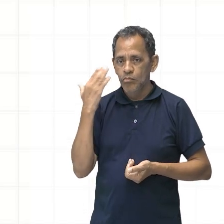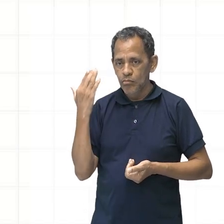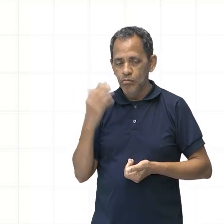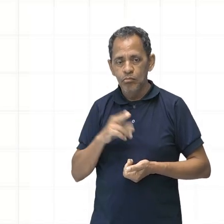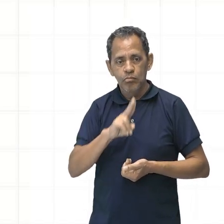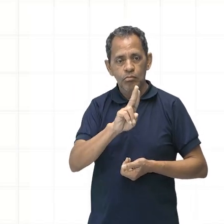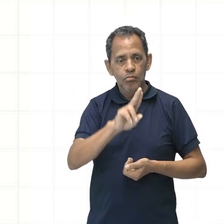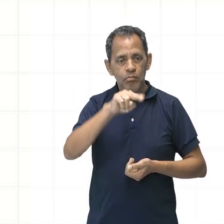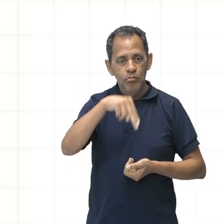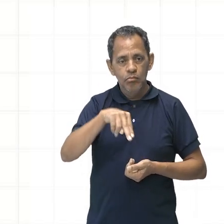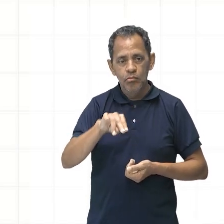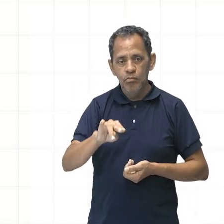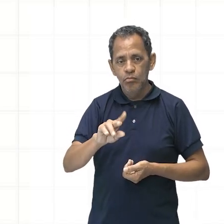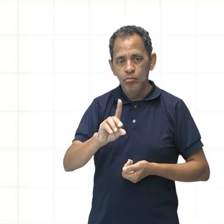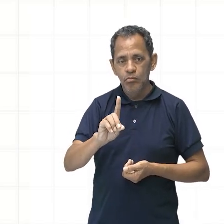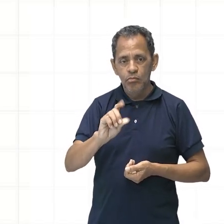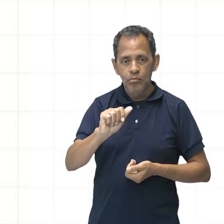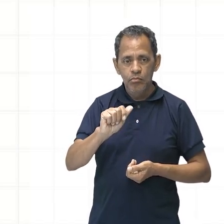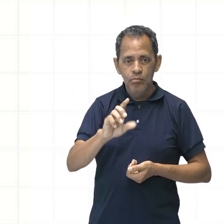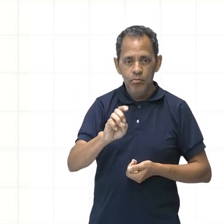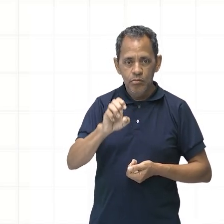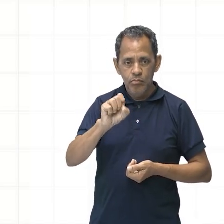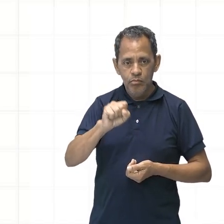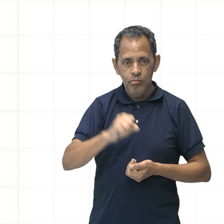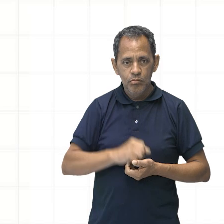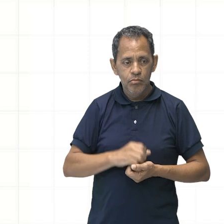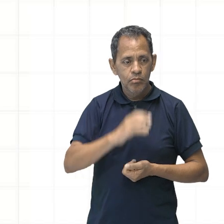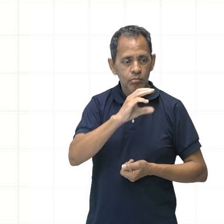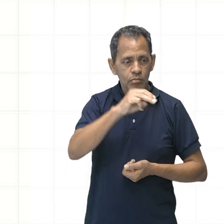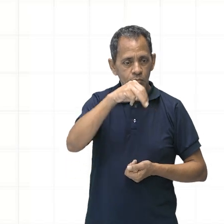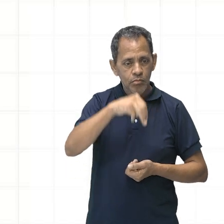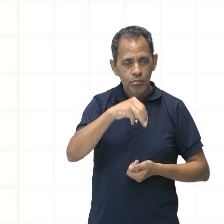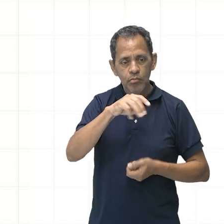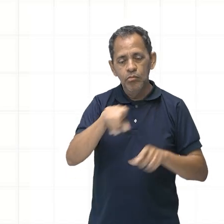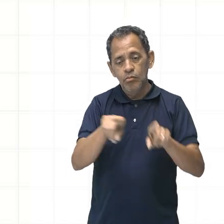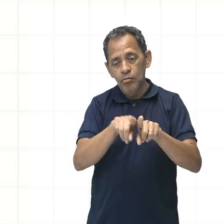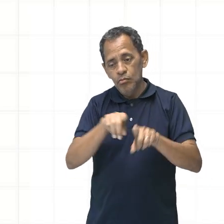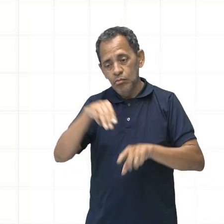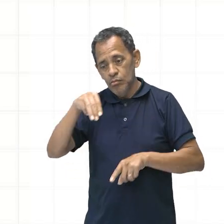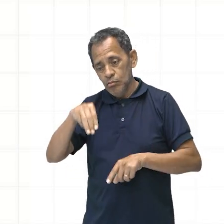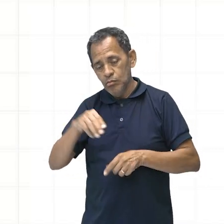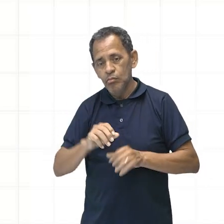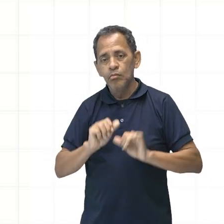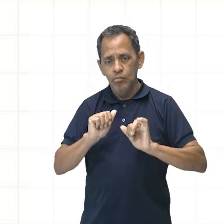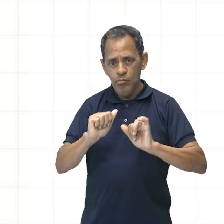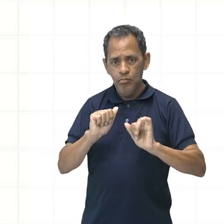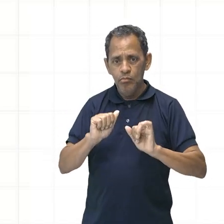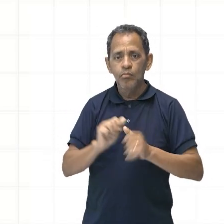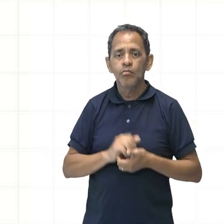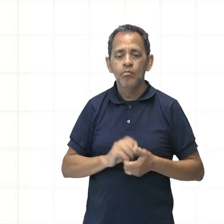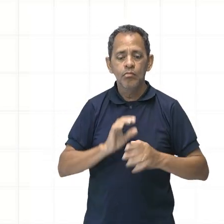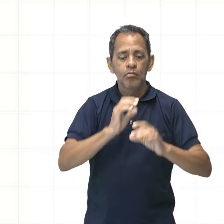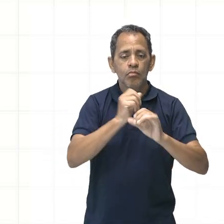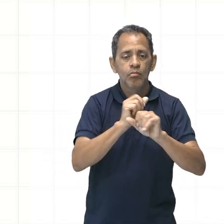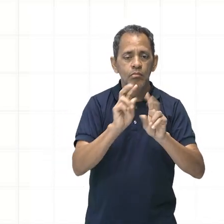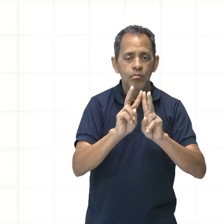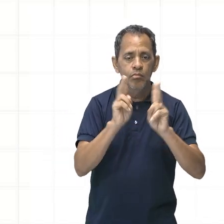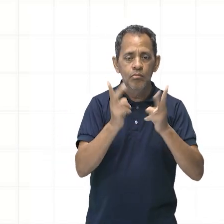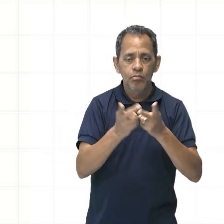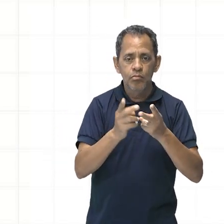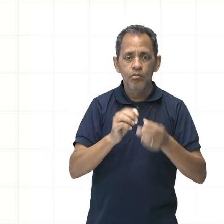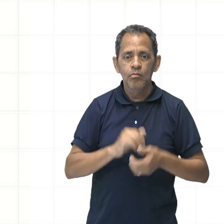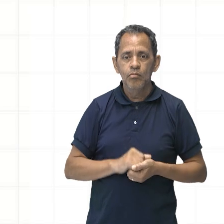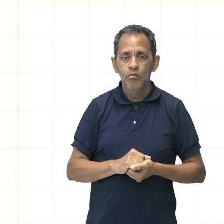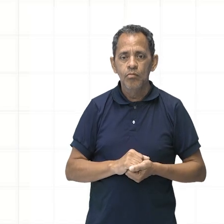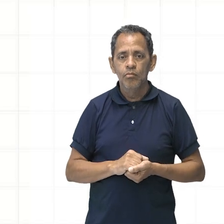em centímetros e metros, certo? Posso calcular o volume? Posso. Como é que vai ser o cálculo desse volume?